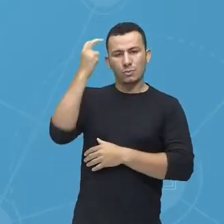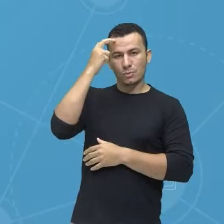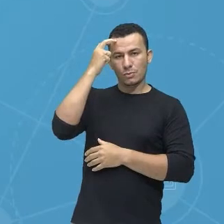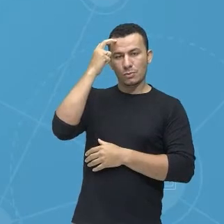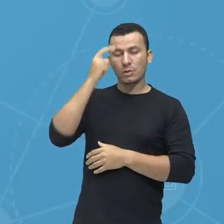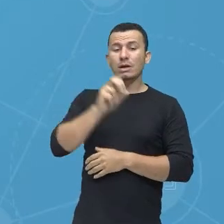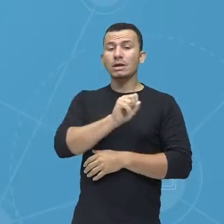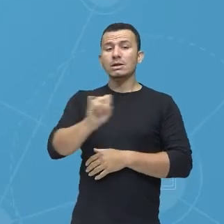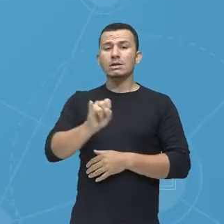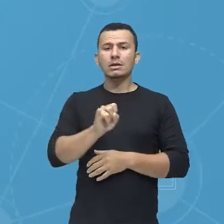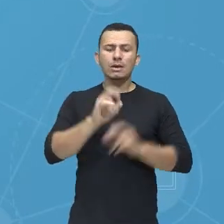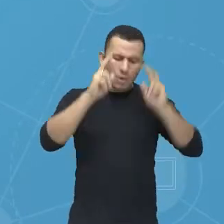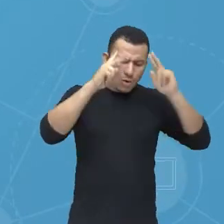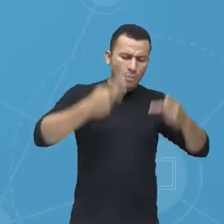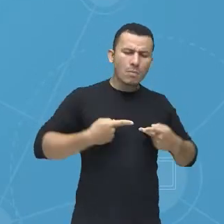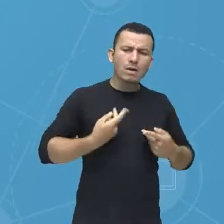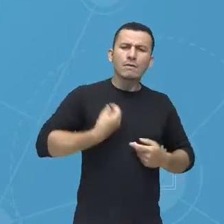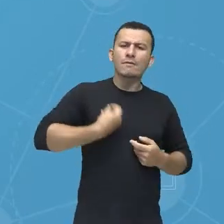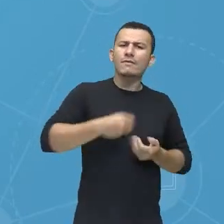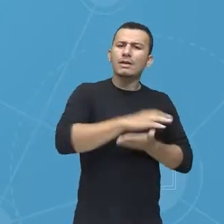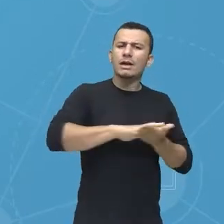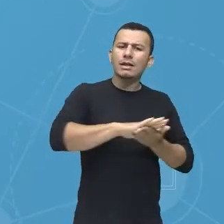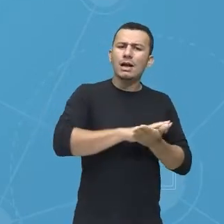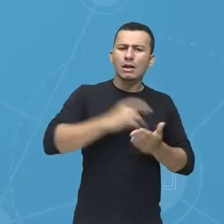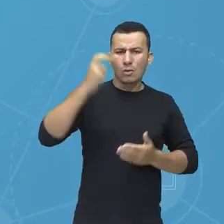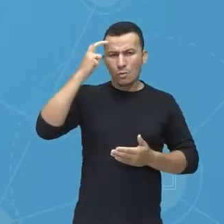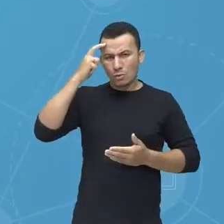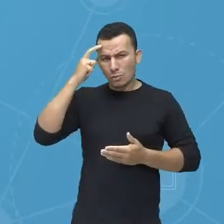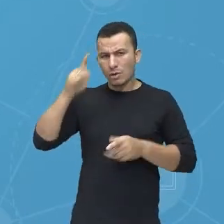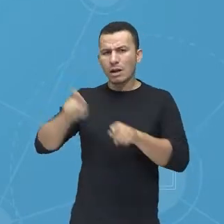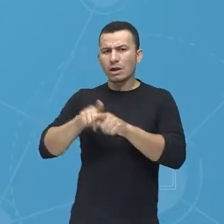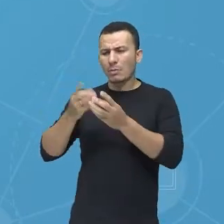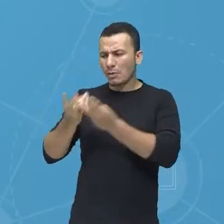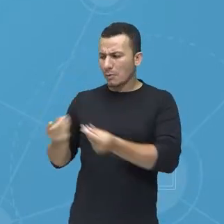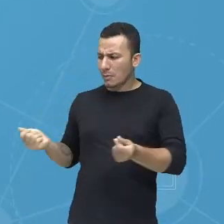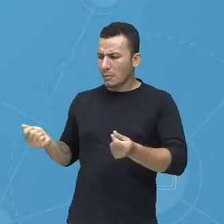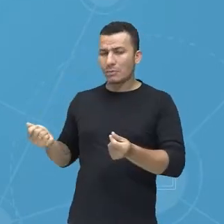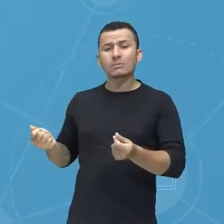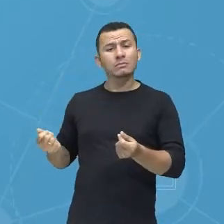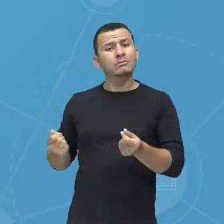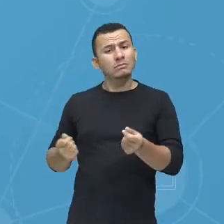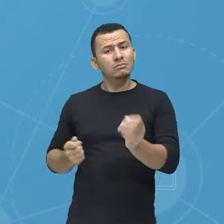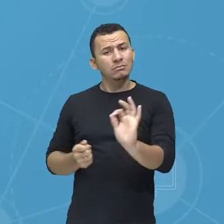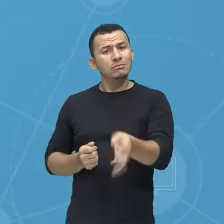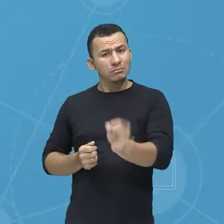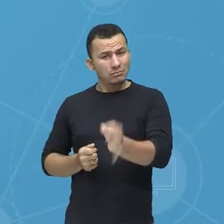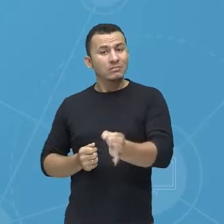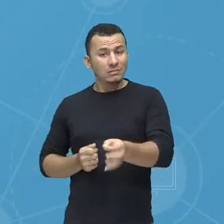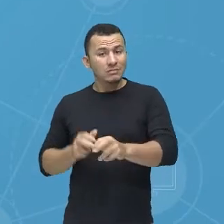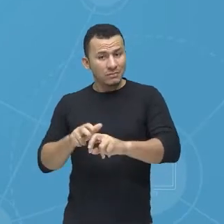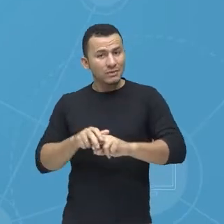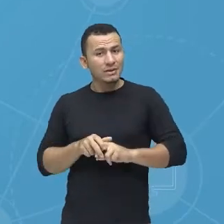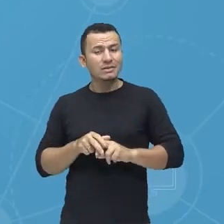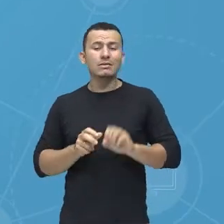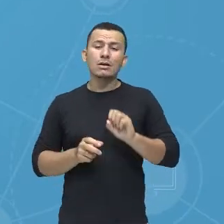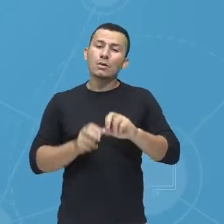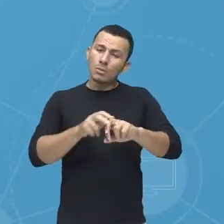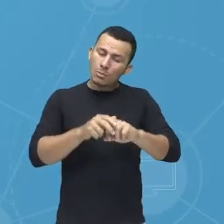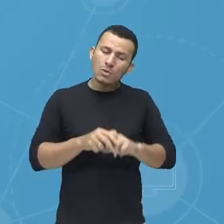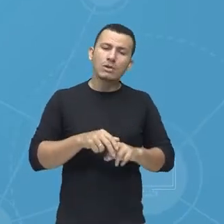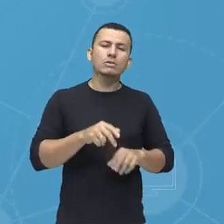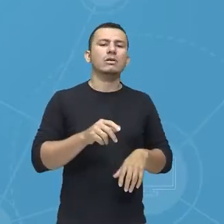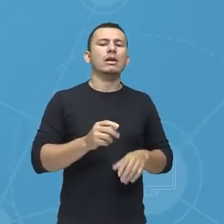ser humano não existisse, a cultura não existiria? Com certeza, porque quem faz a cultura,